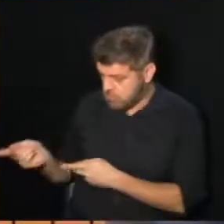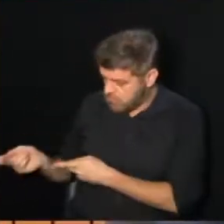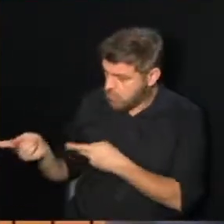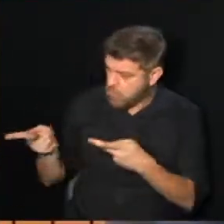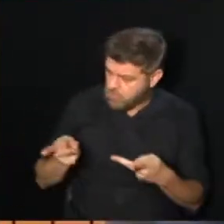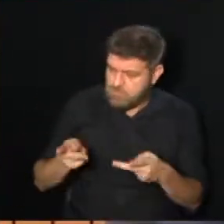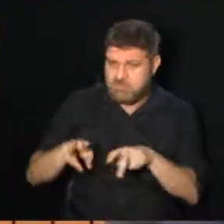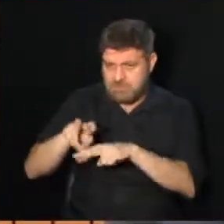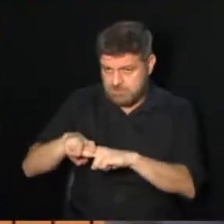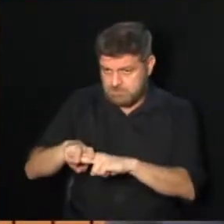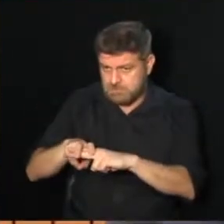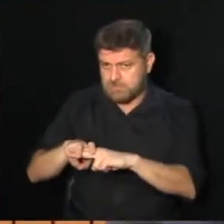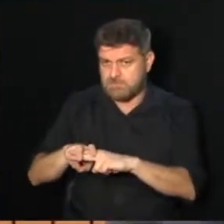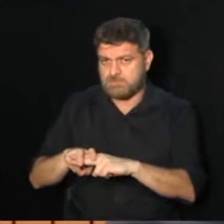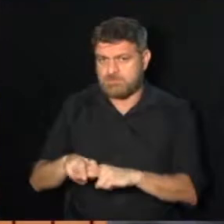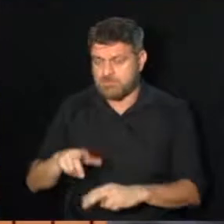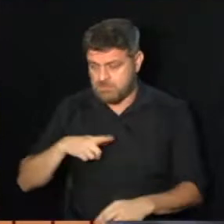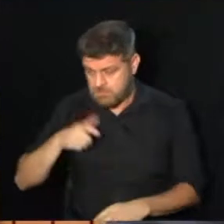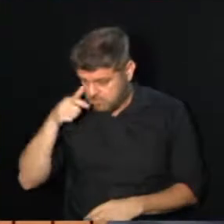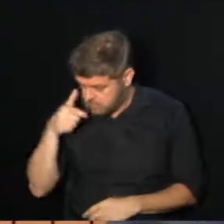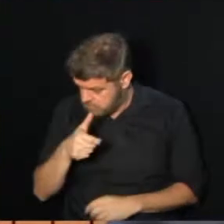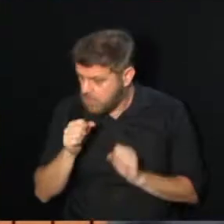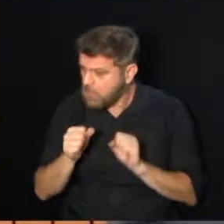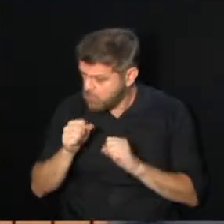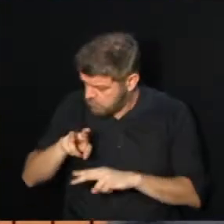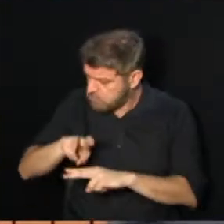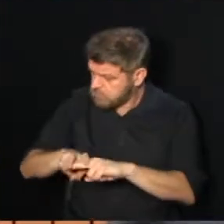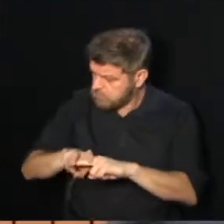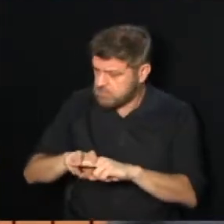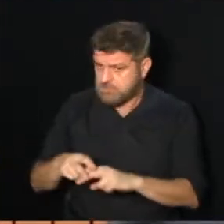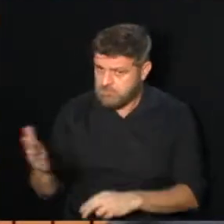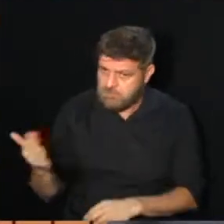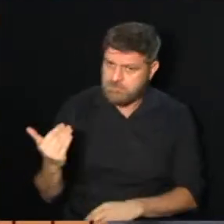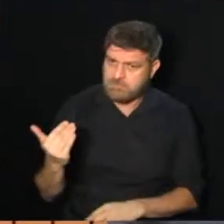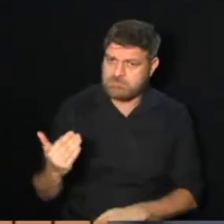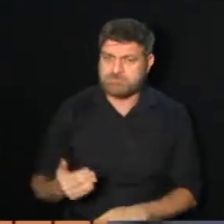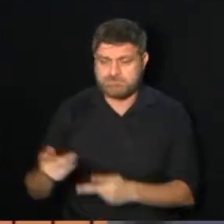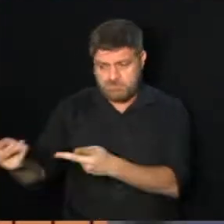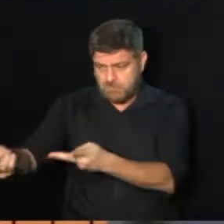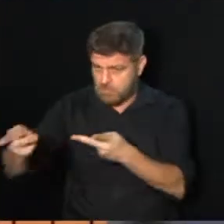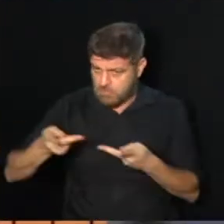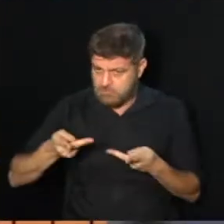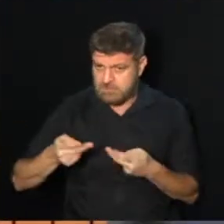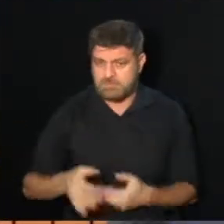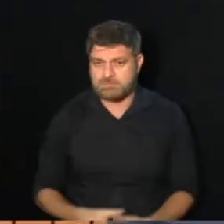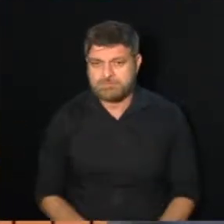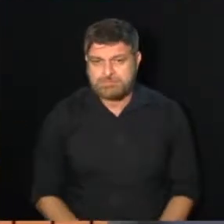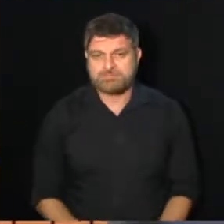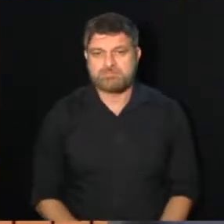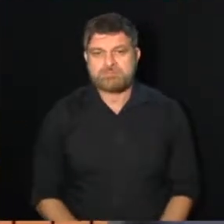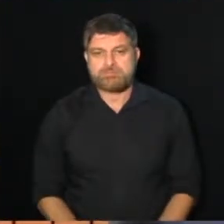o senhor, caso o senhor tenha interesse, compor a mesa. Dr. Rubens.